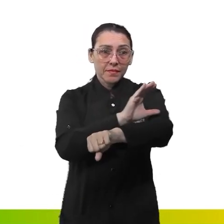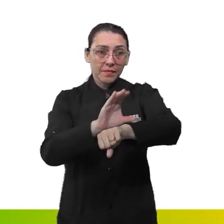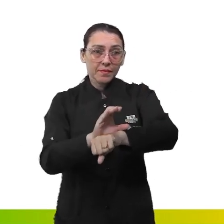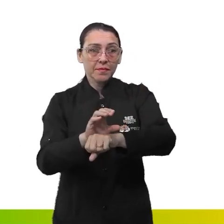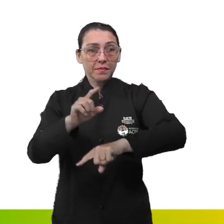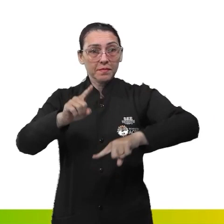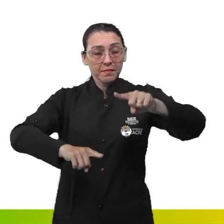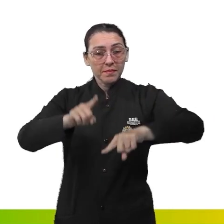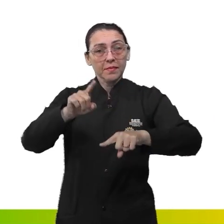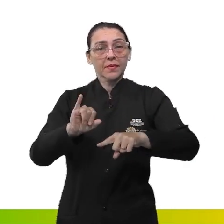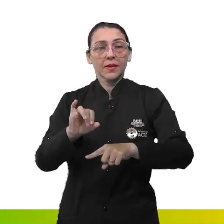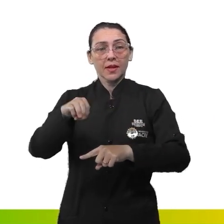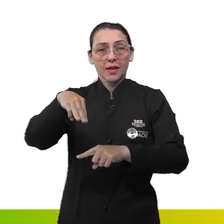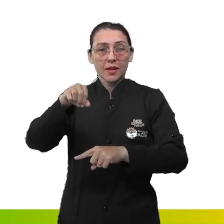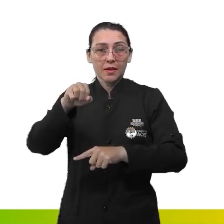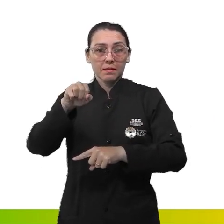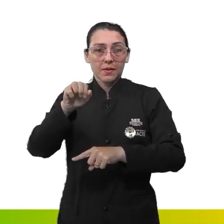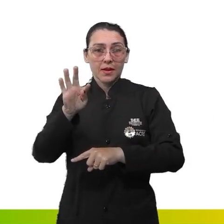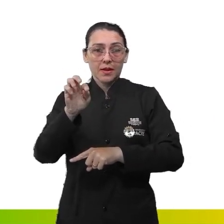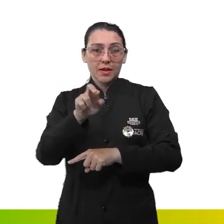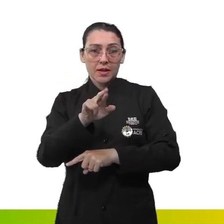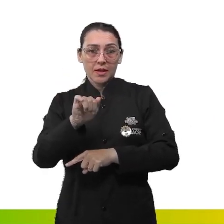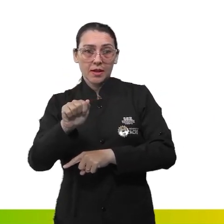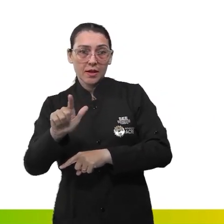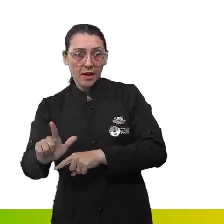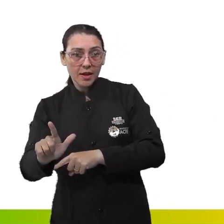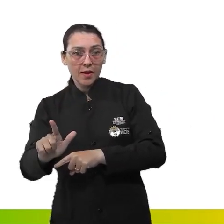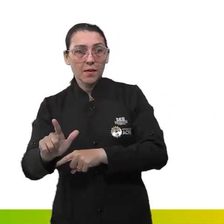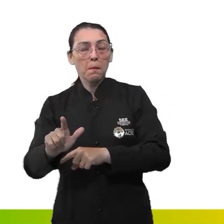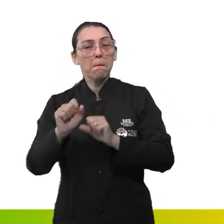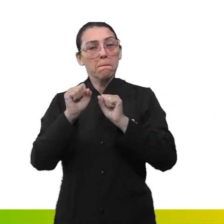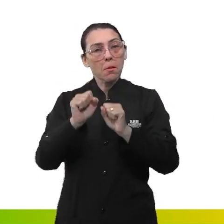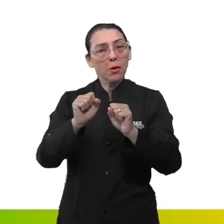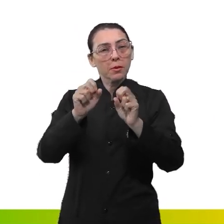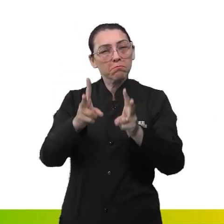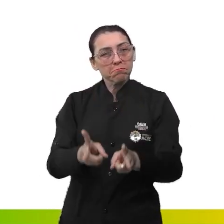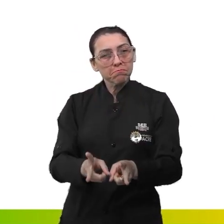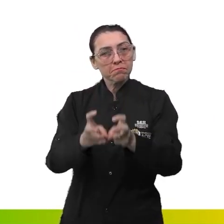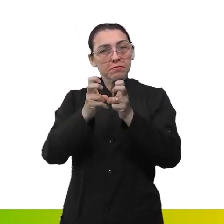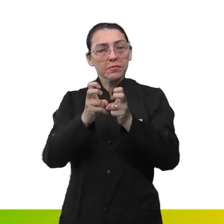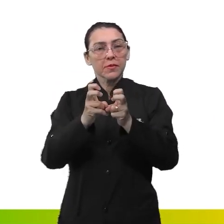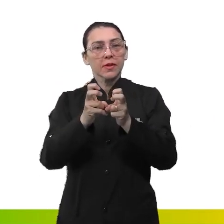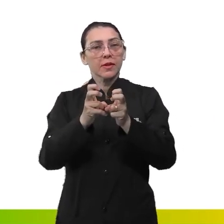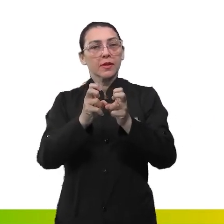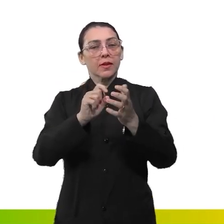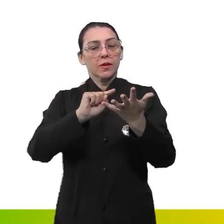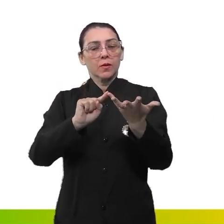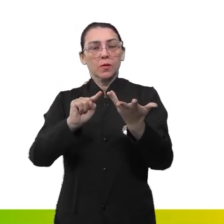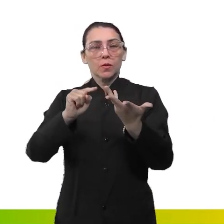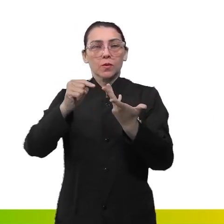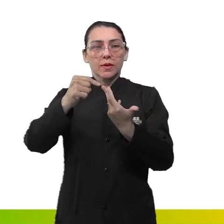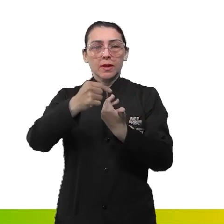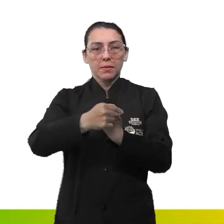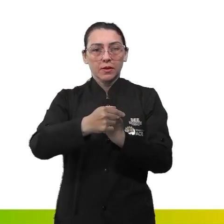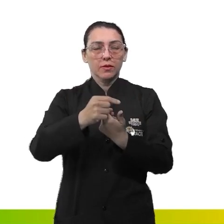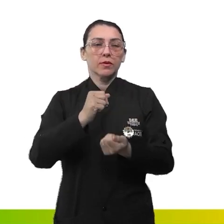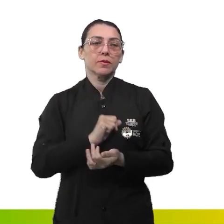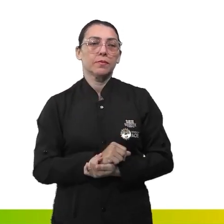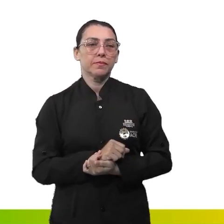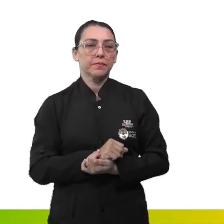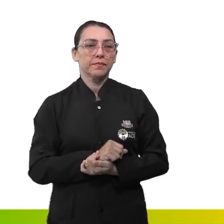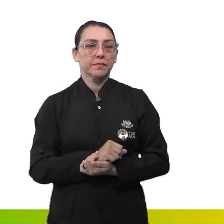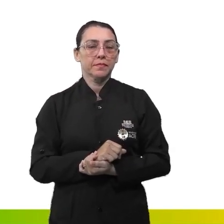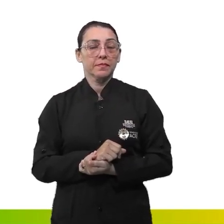entre cultura material e imaterial pode ser observada respectivamente nos